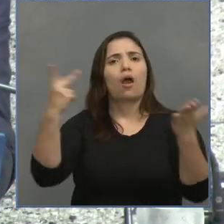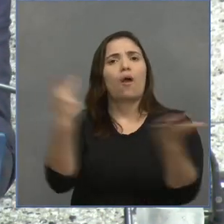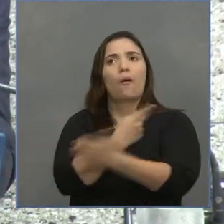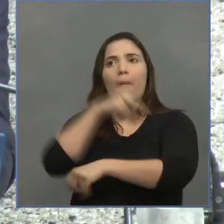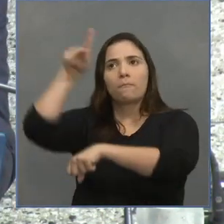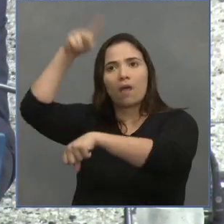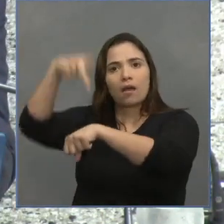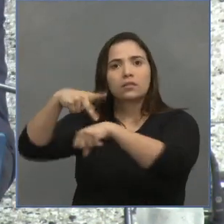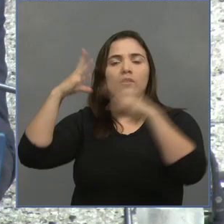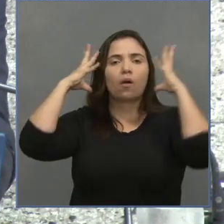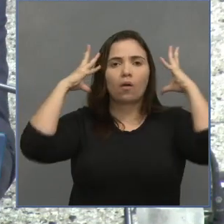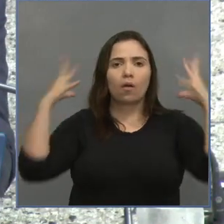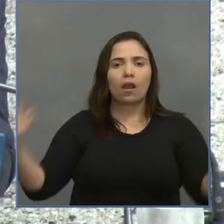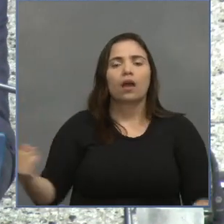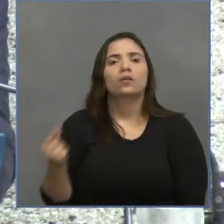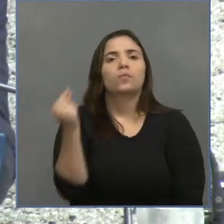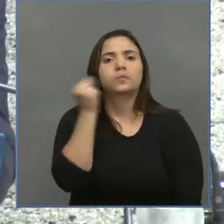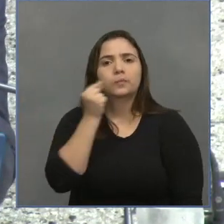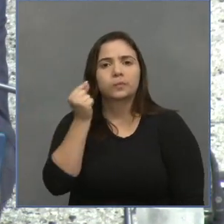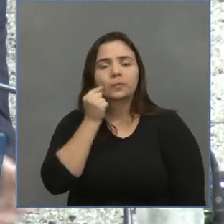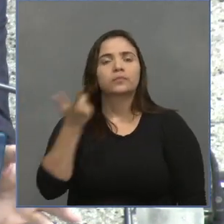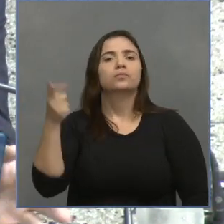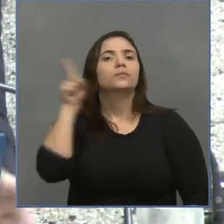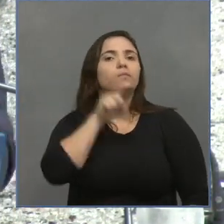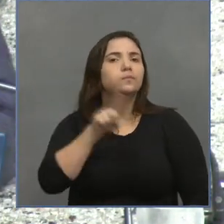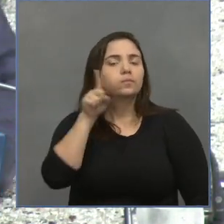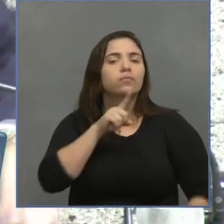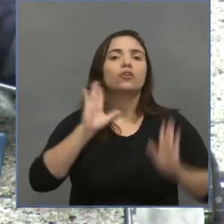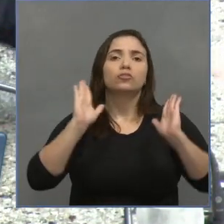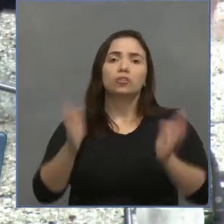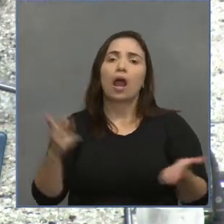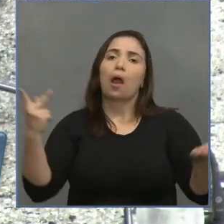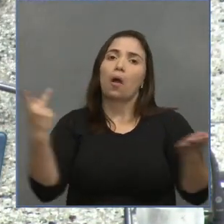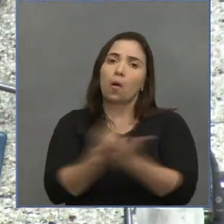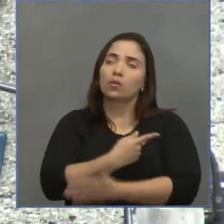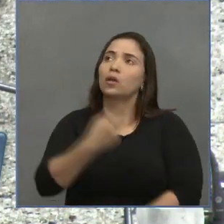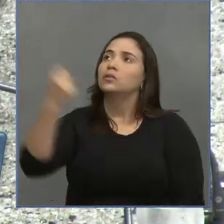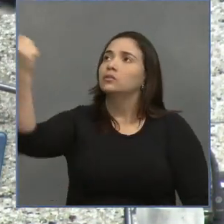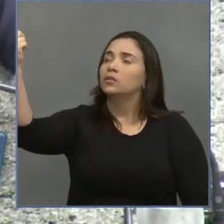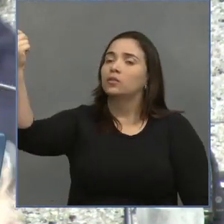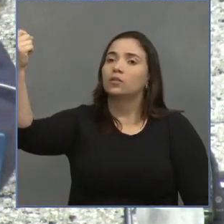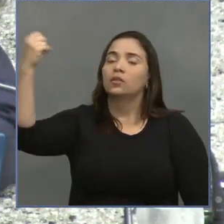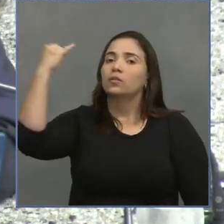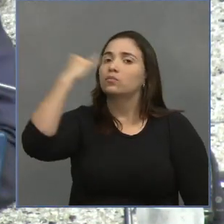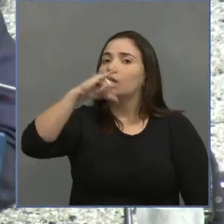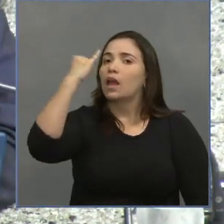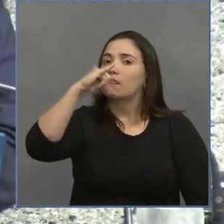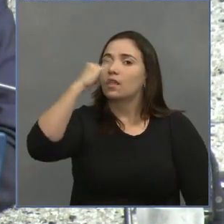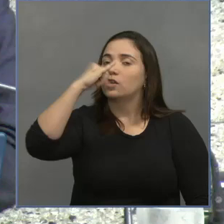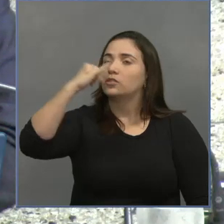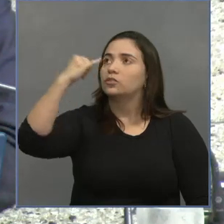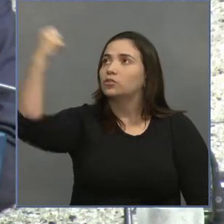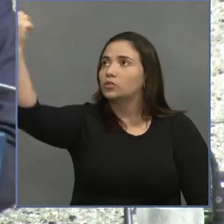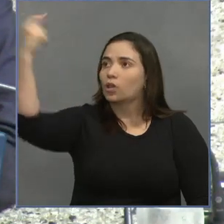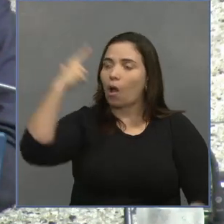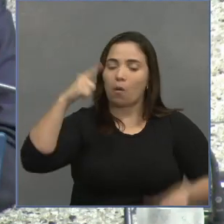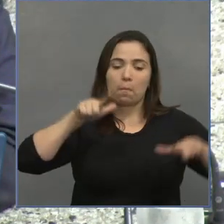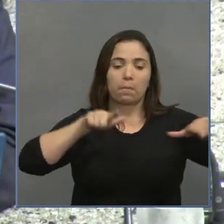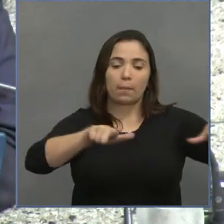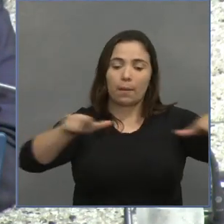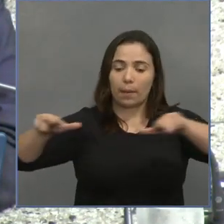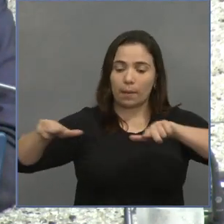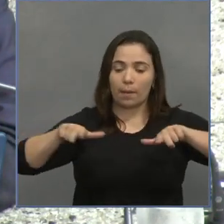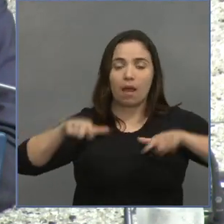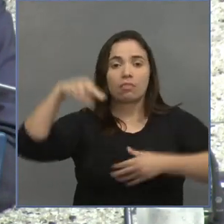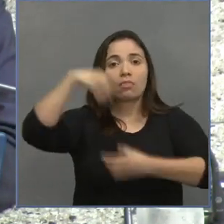Holanda, Suíça, Estados Unidos, já é natural o consumidor ter suas placas de energia solar na sua residência, gerando a